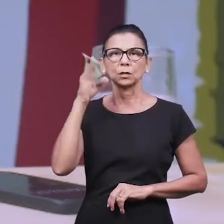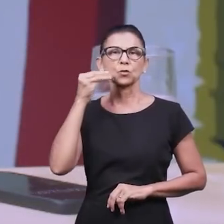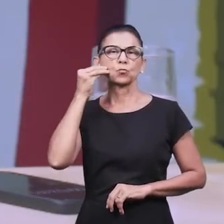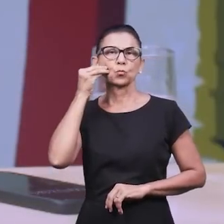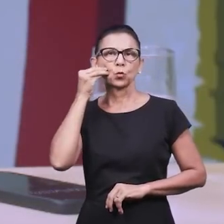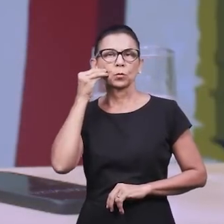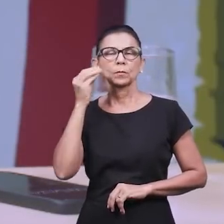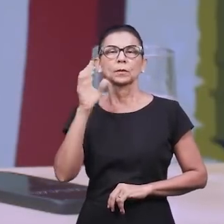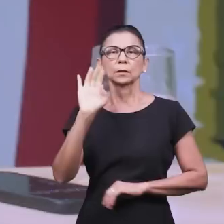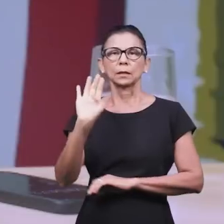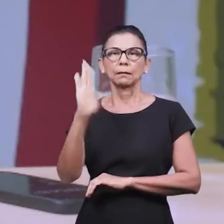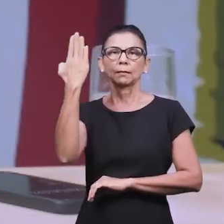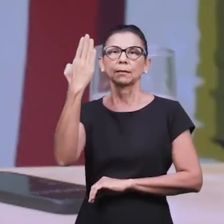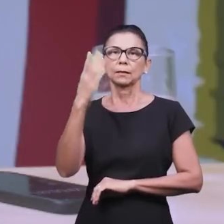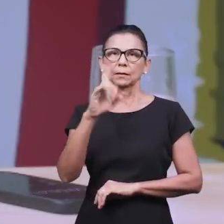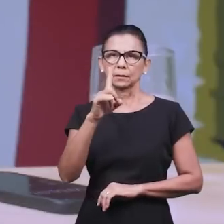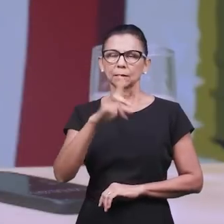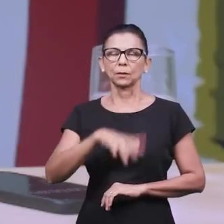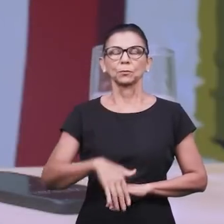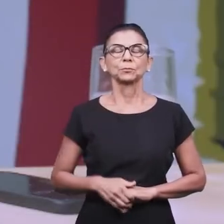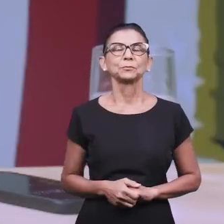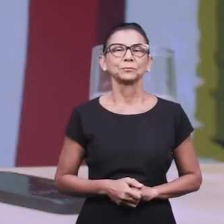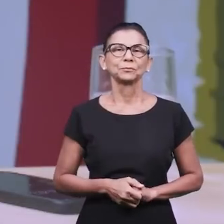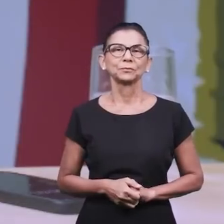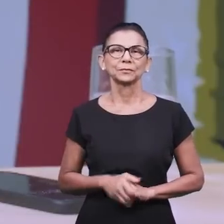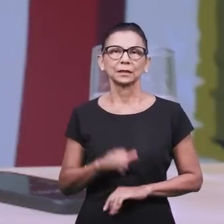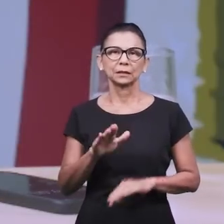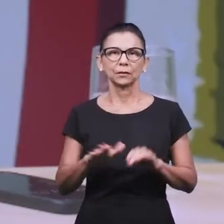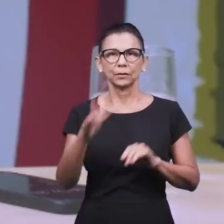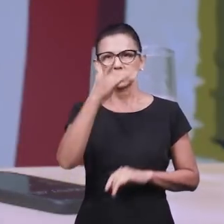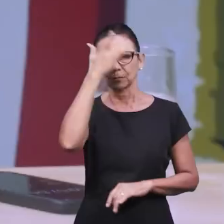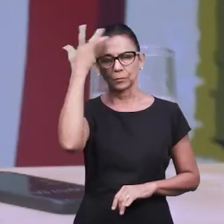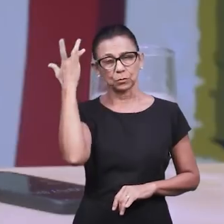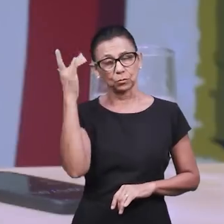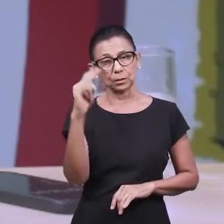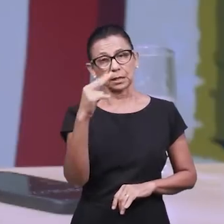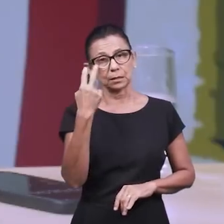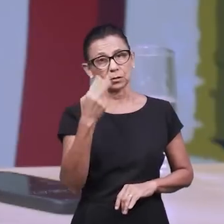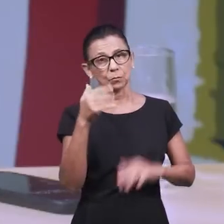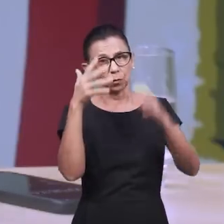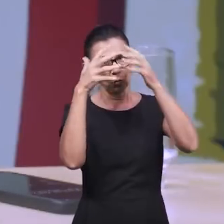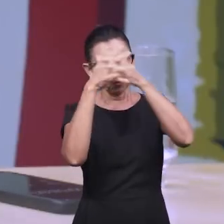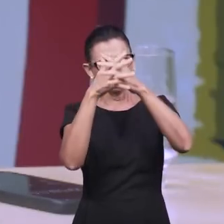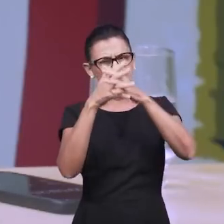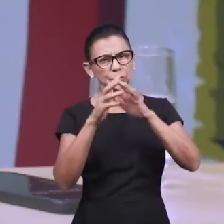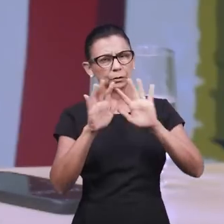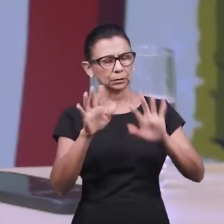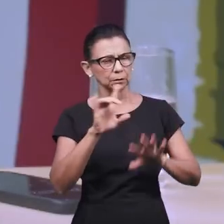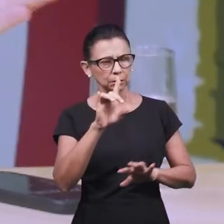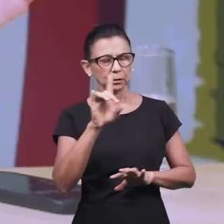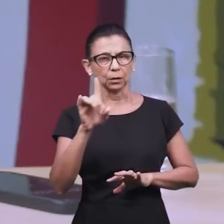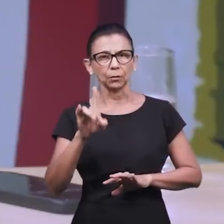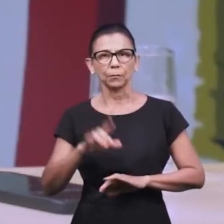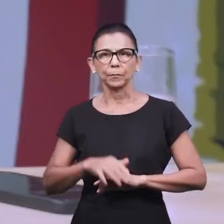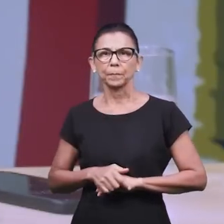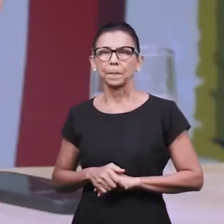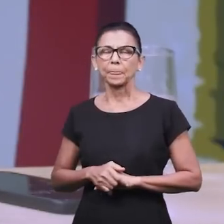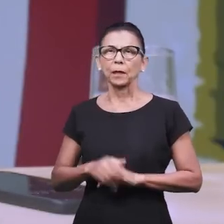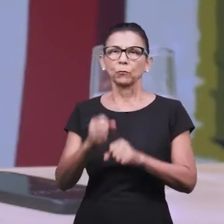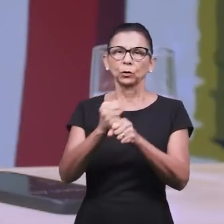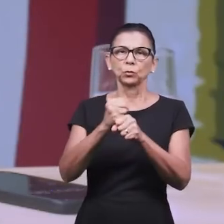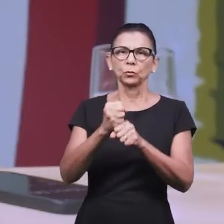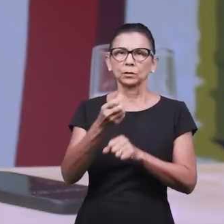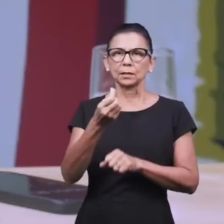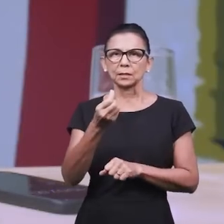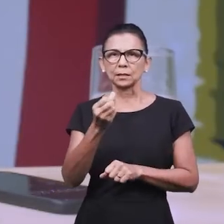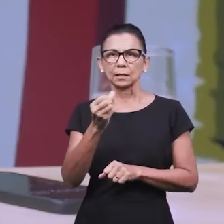Né? Então, só alguém que pode estar assistindo, né? Mas Judas escreveu antes, não, isso aqui que você falou, anos